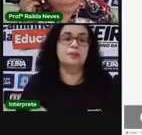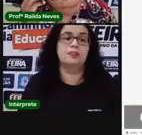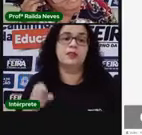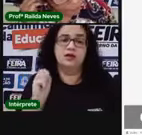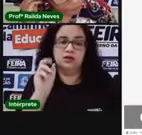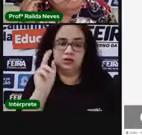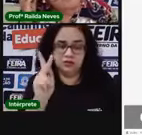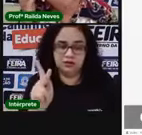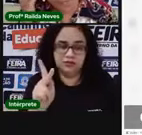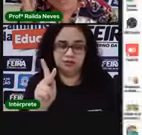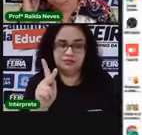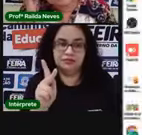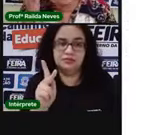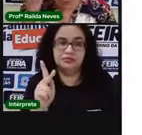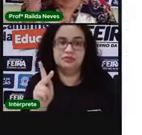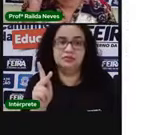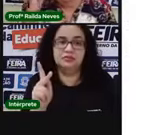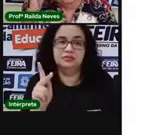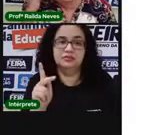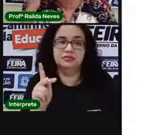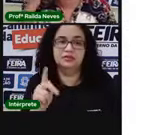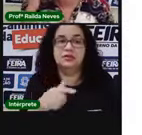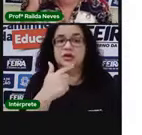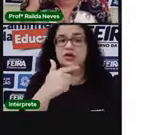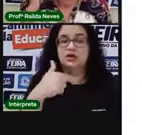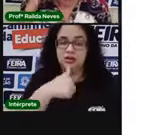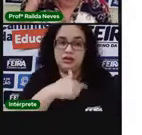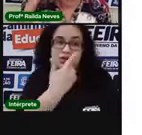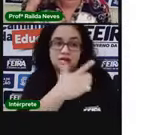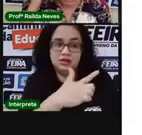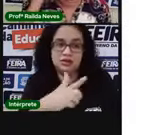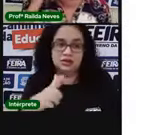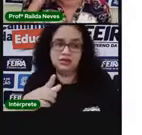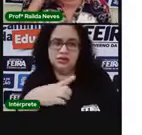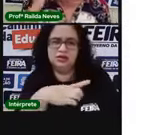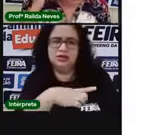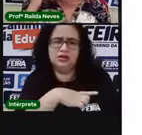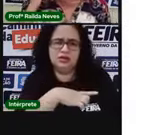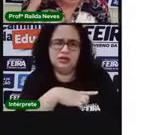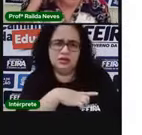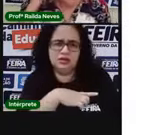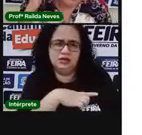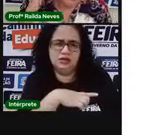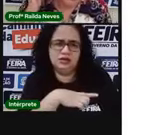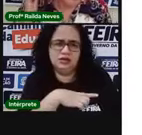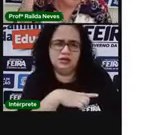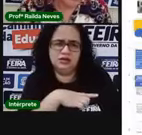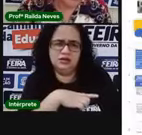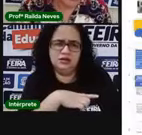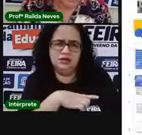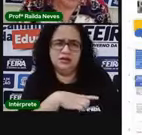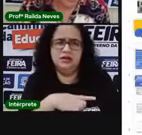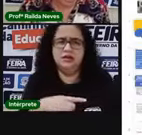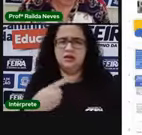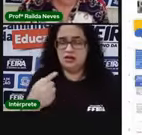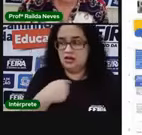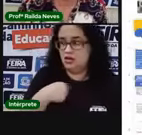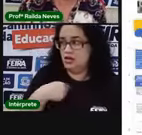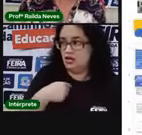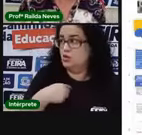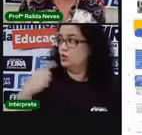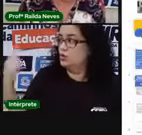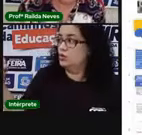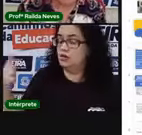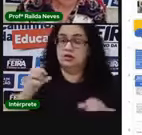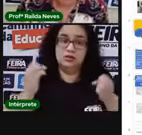Ok. Aqui não tem muitas. Aliás, nesse ambiente só tem o